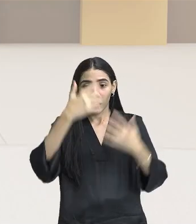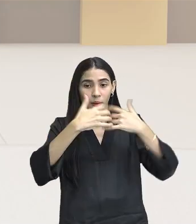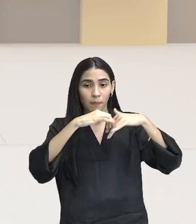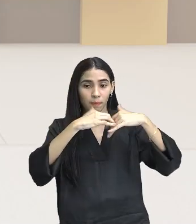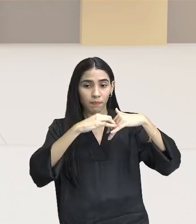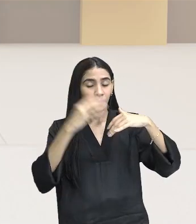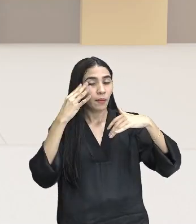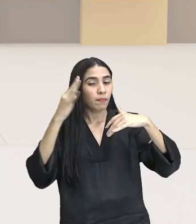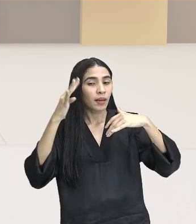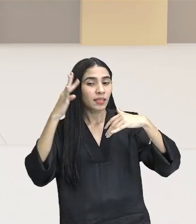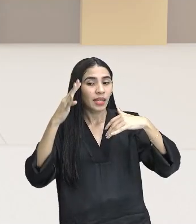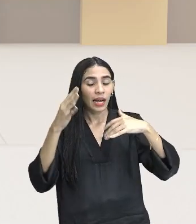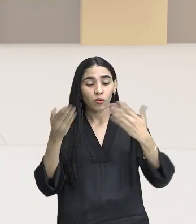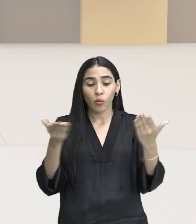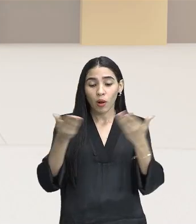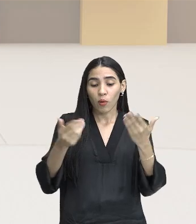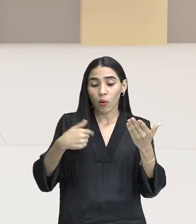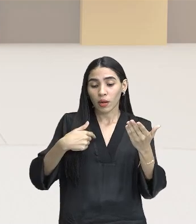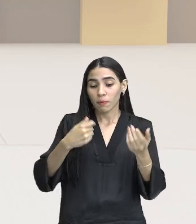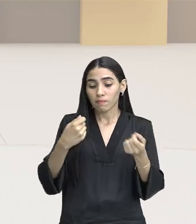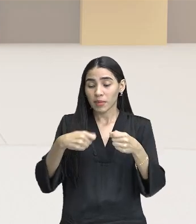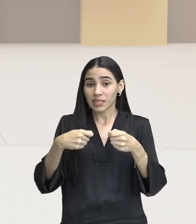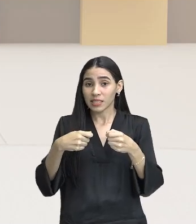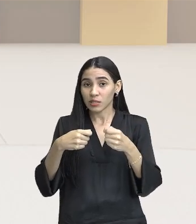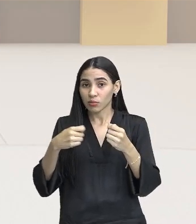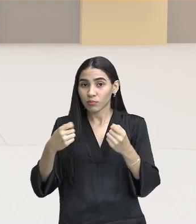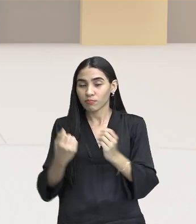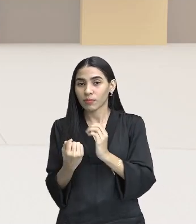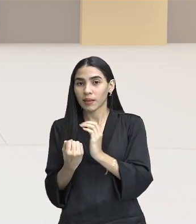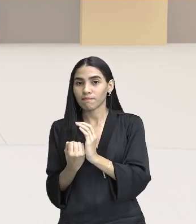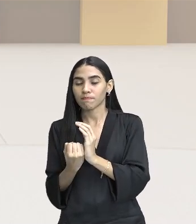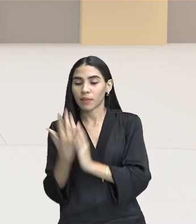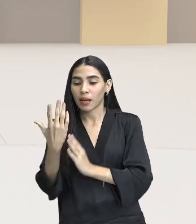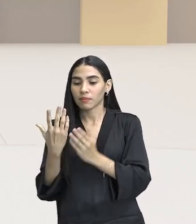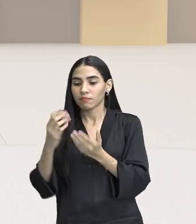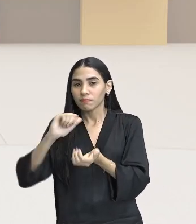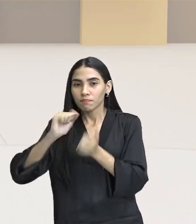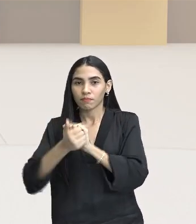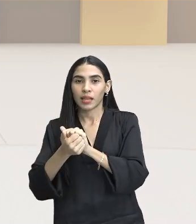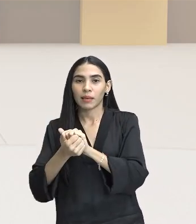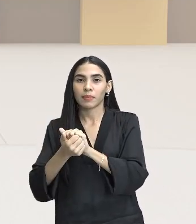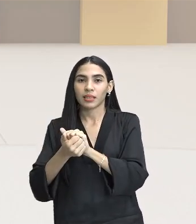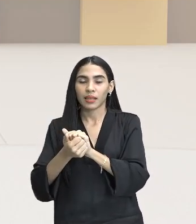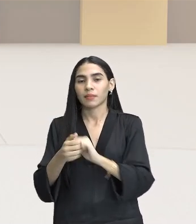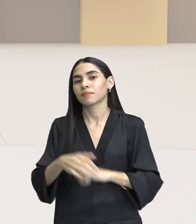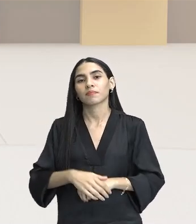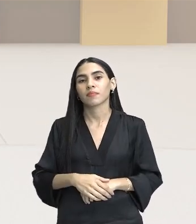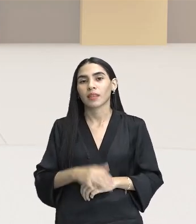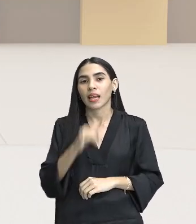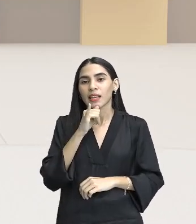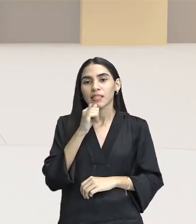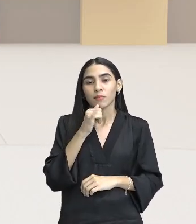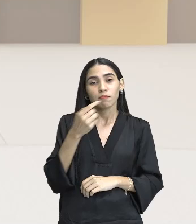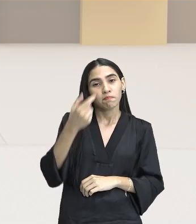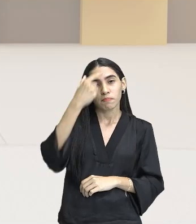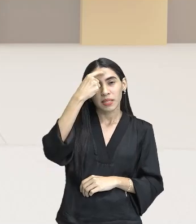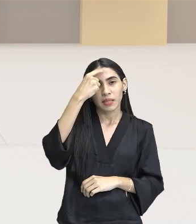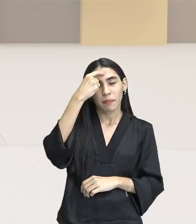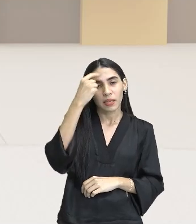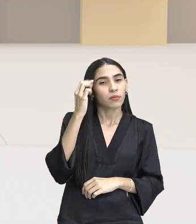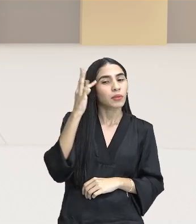que exista no mundo físico. Então a materialização de uma abstração é uma